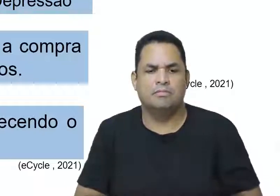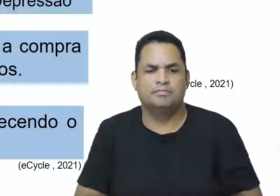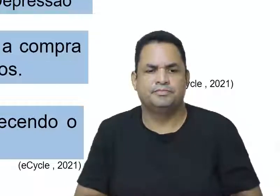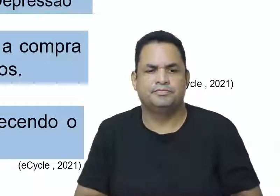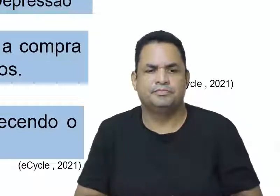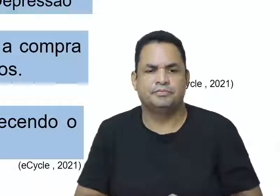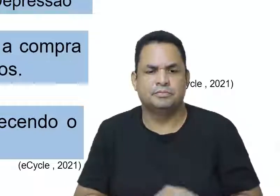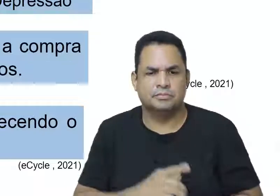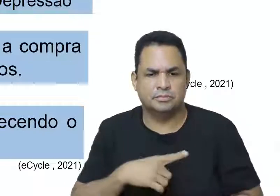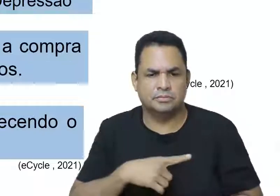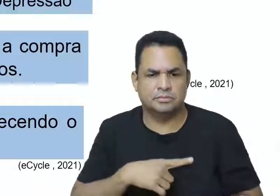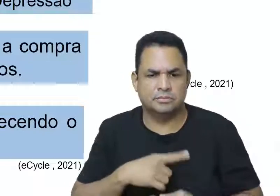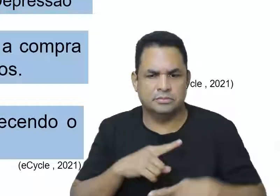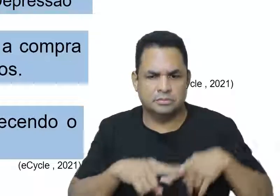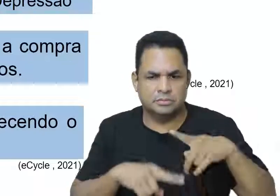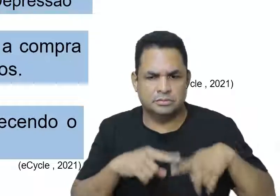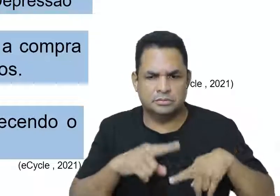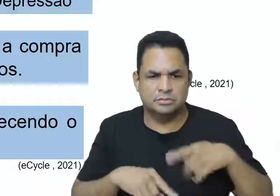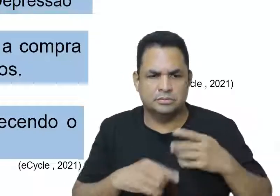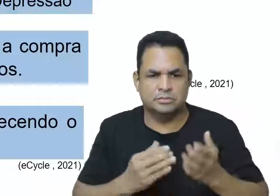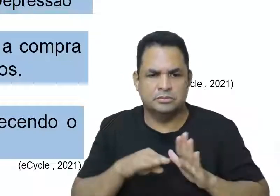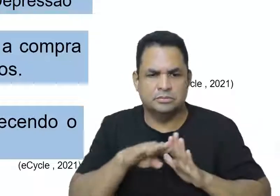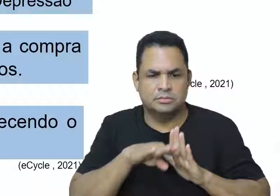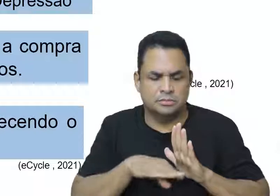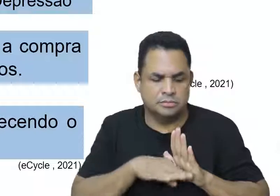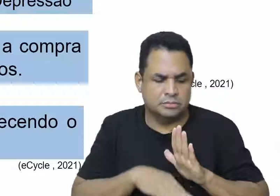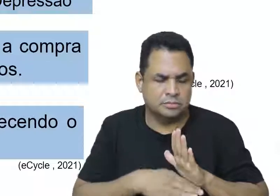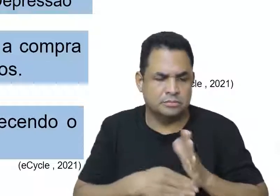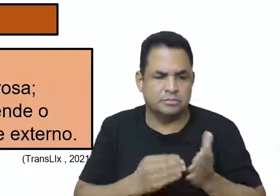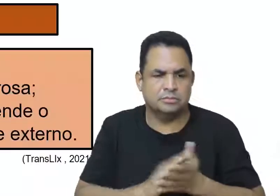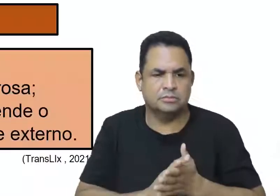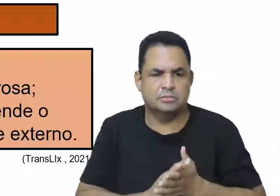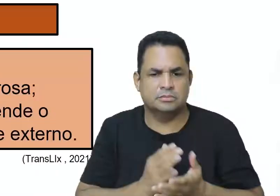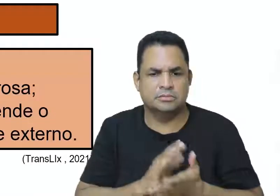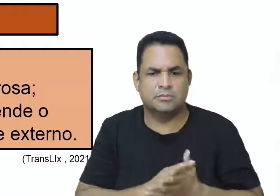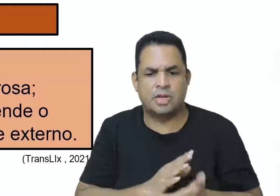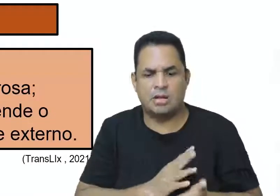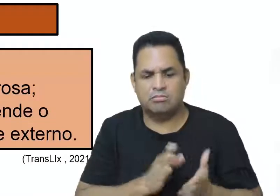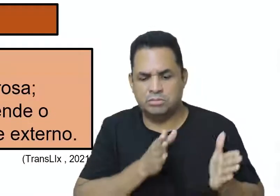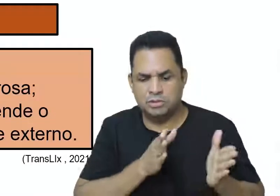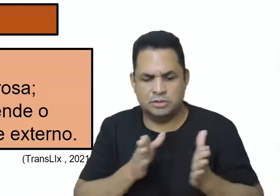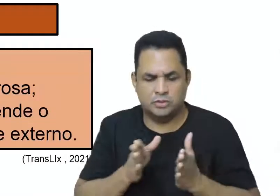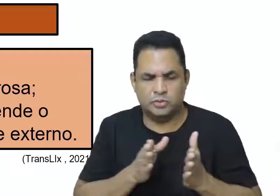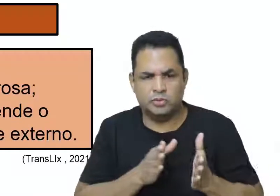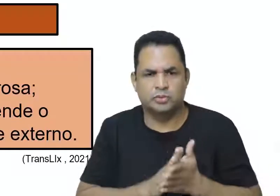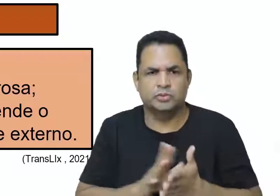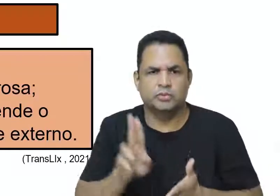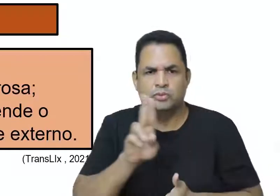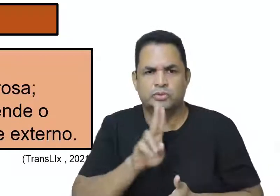Portanto, consiste na produção de itens, estabelecendo o tempo de vida útil.